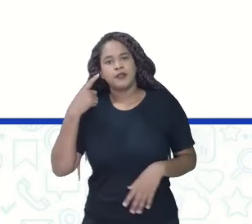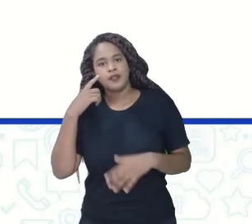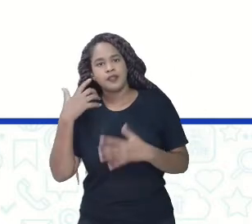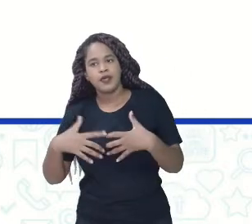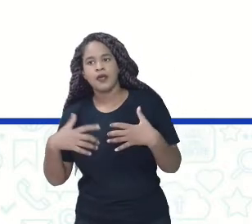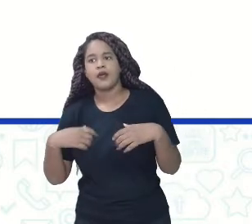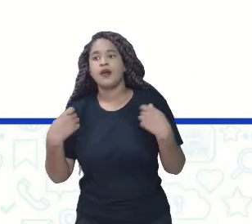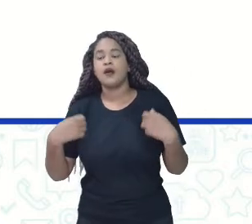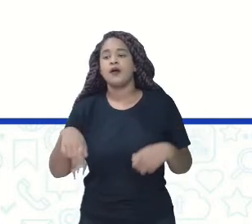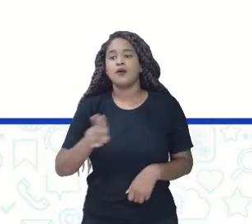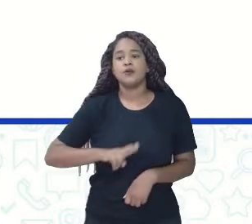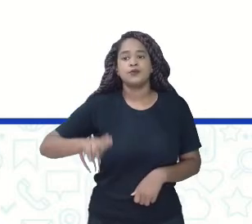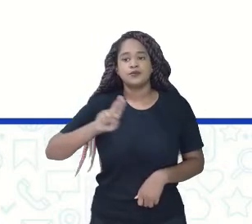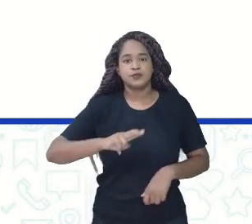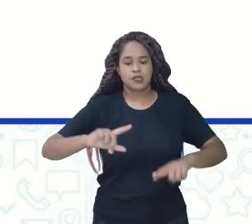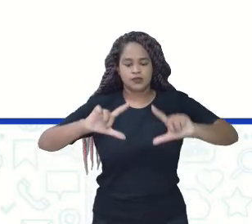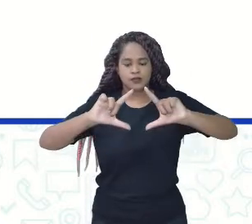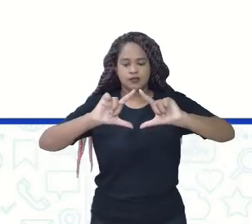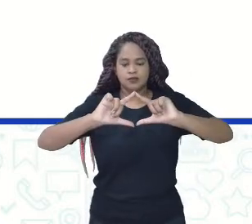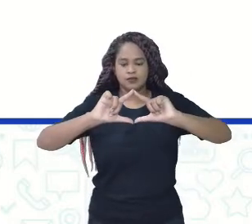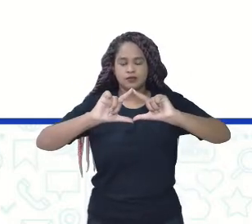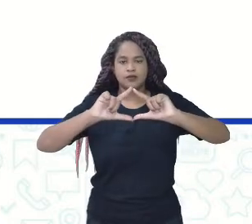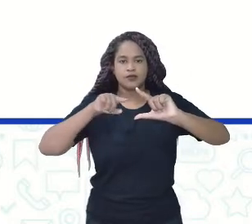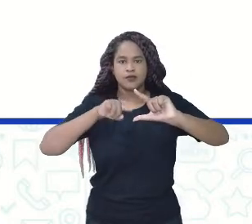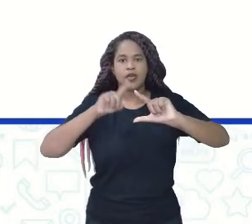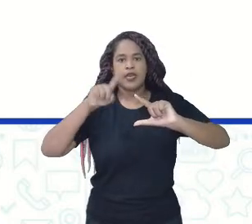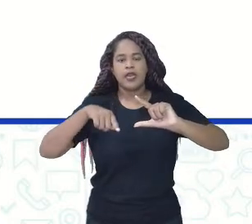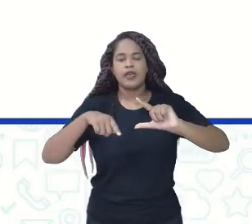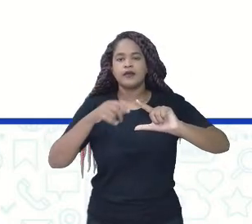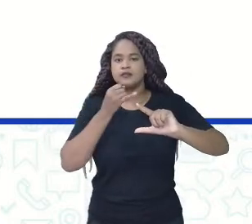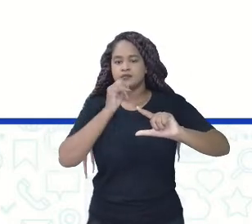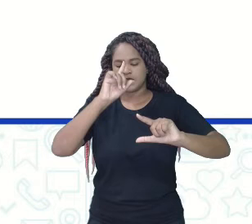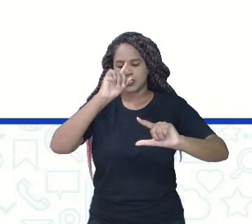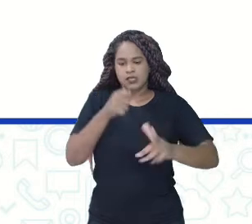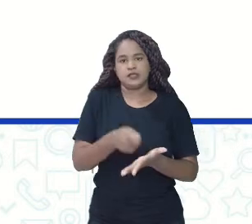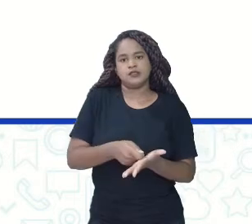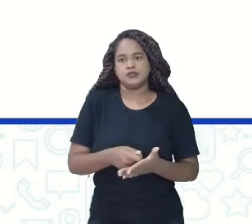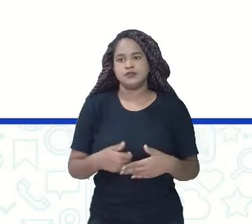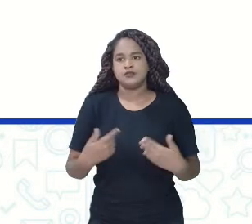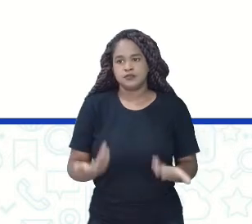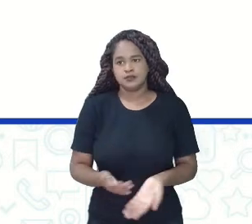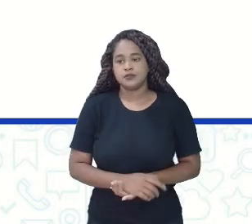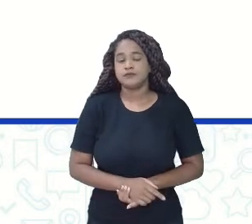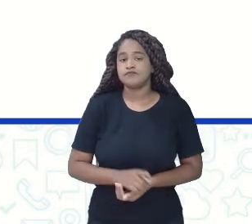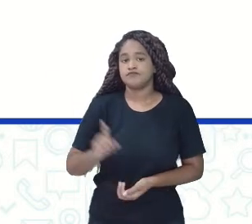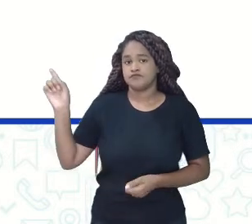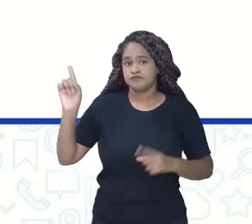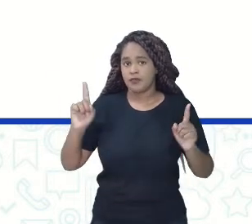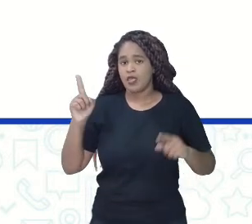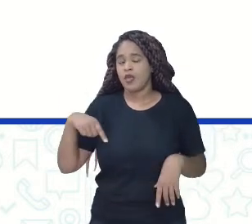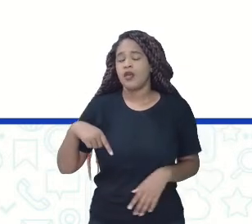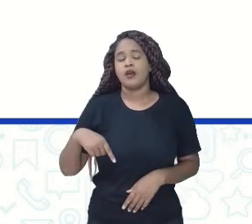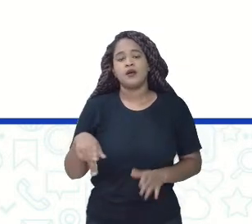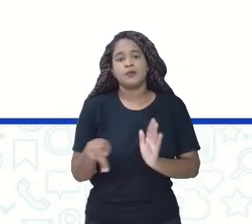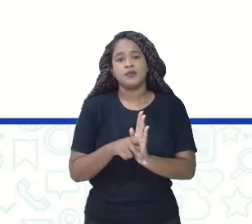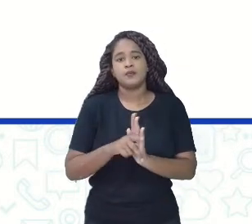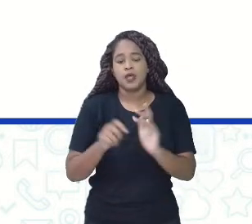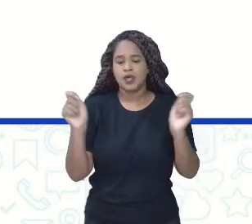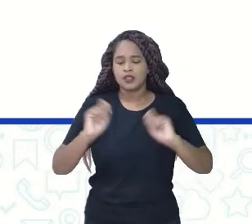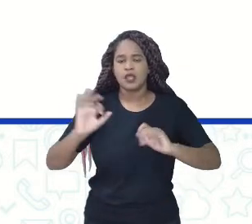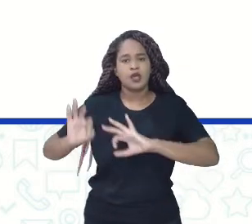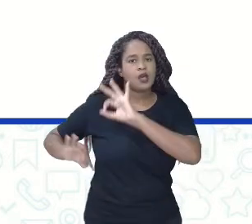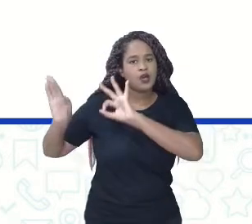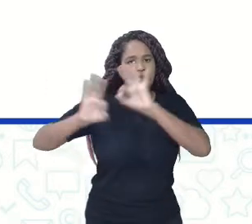a gente vai utilizar o losango, né, para tomar uma decisão, tá? Então, esse fluxograma já é uma ferramenta onde a gente tem alguma coisa